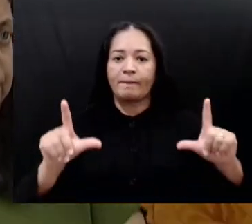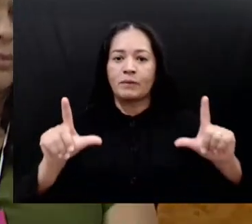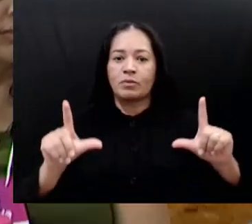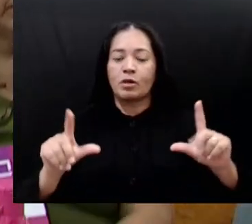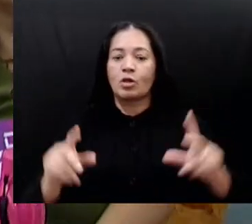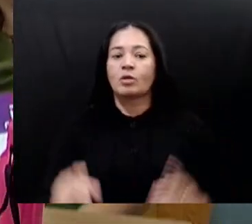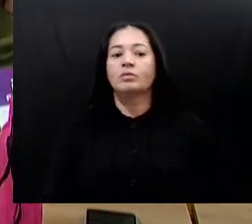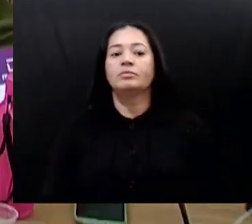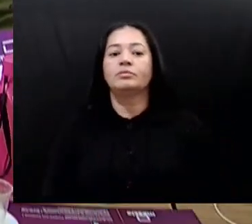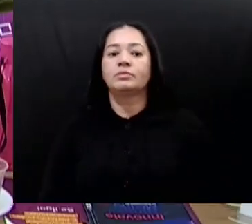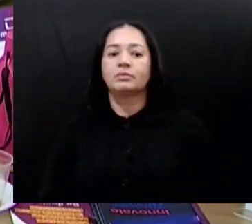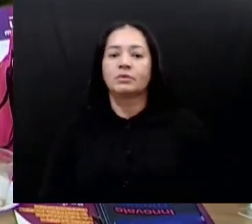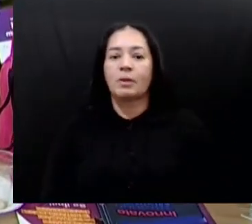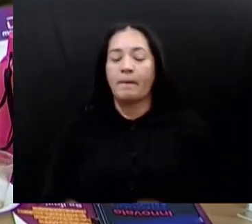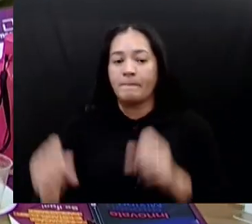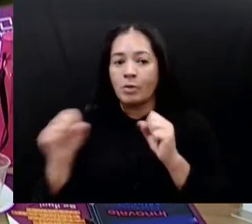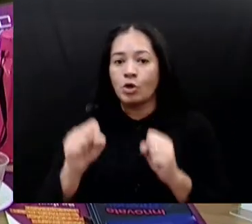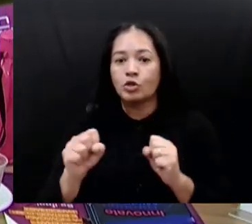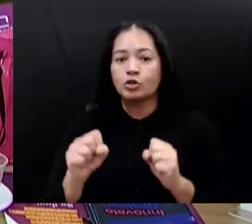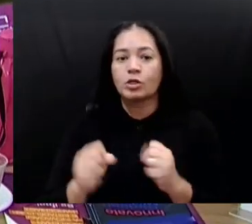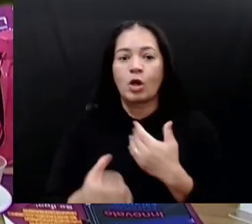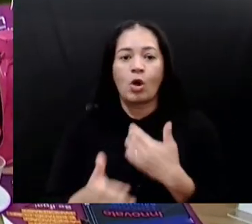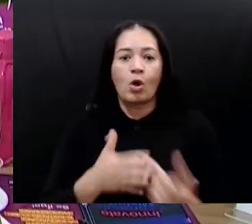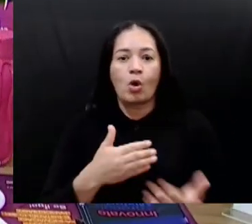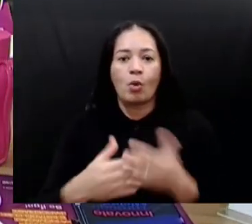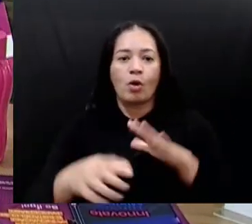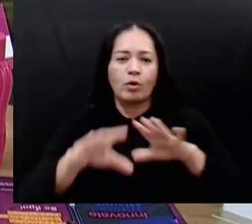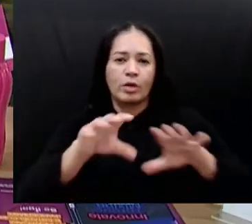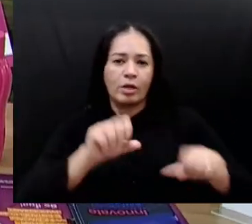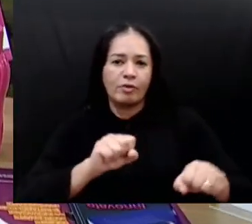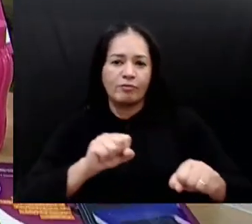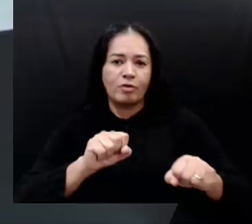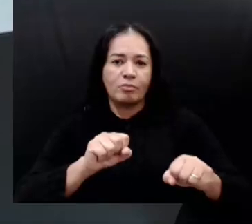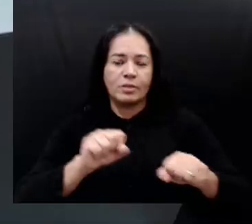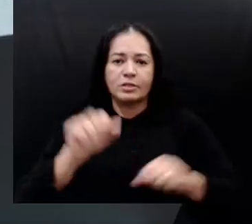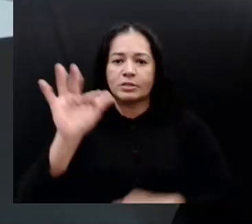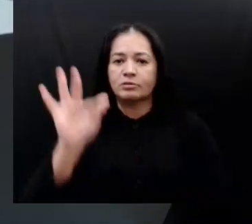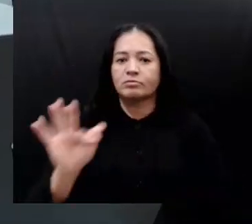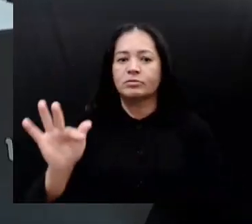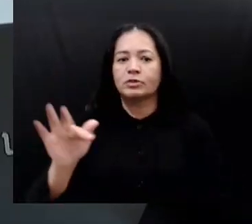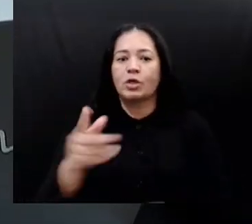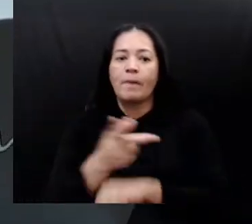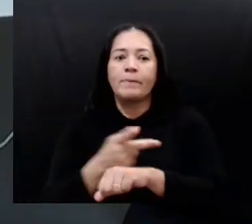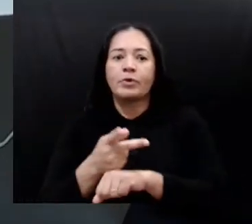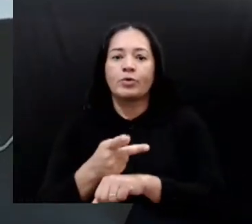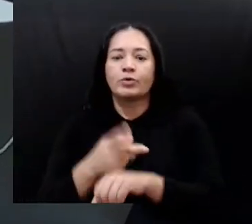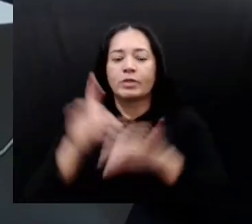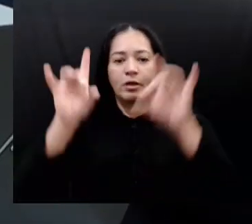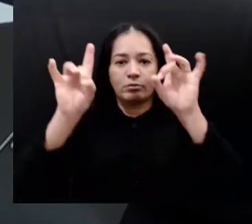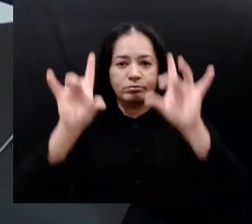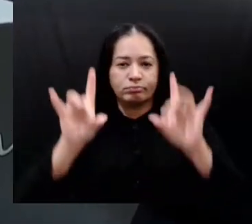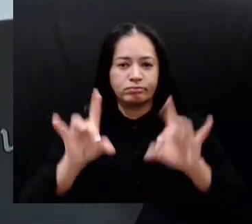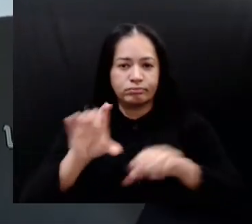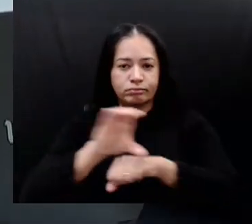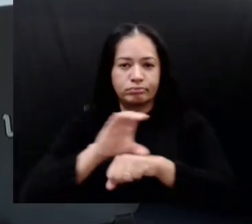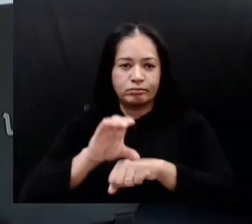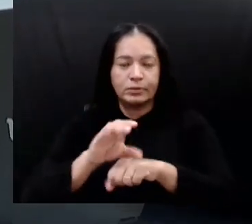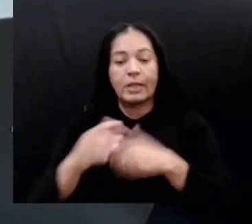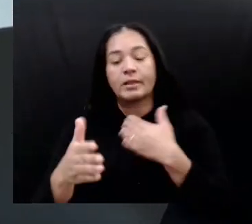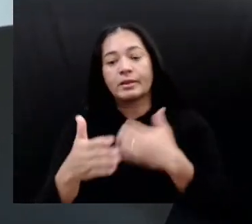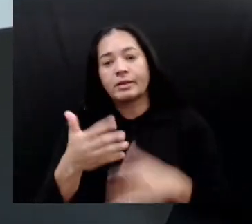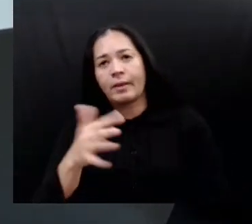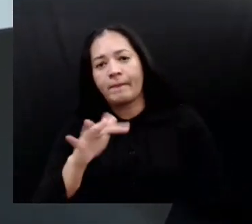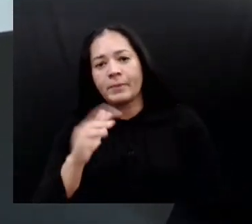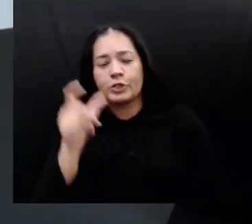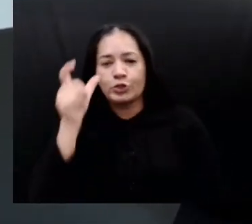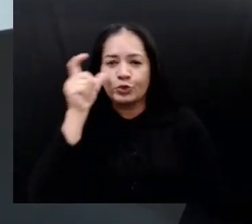ele pode ter qualquer formação de graduação para buscar um curso de especialização. Vai depender do interesse do indivíduo, qual